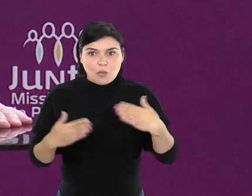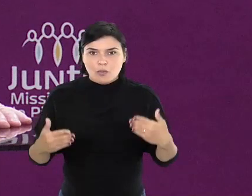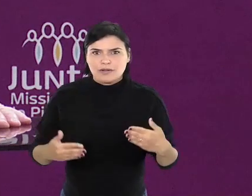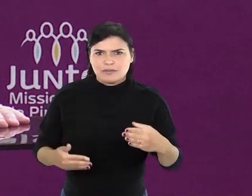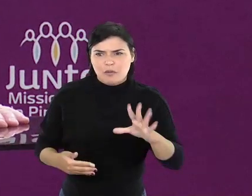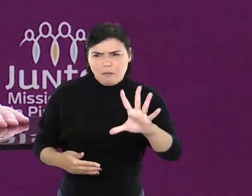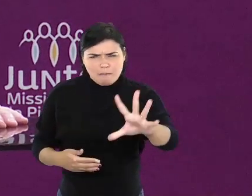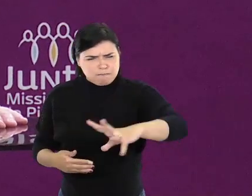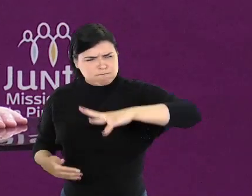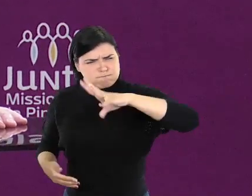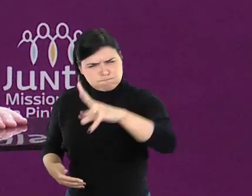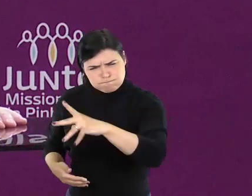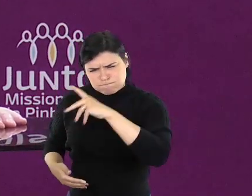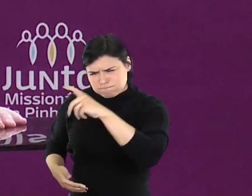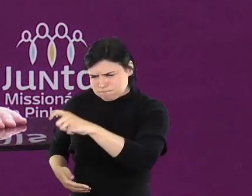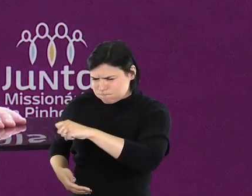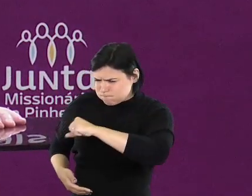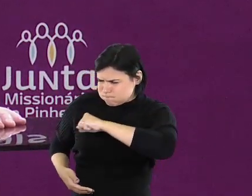amor